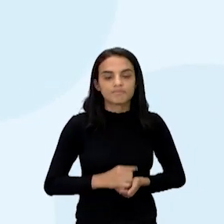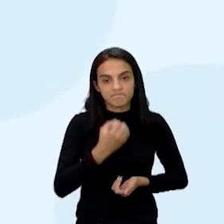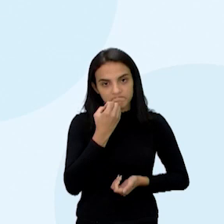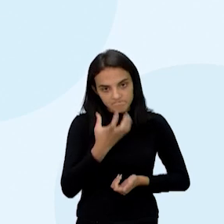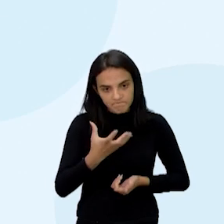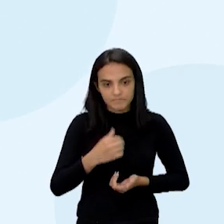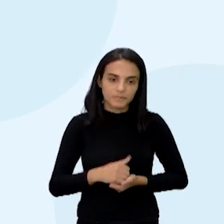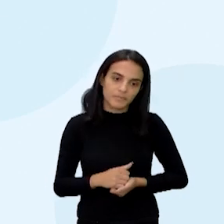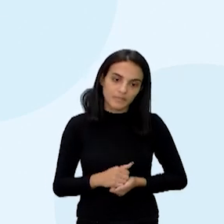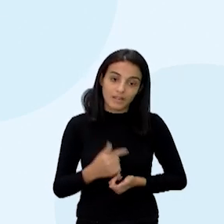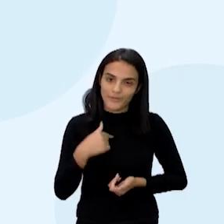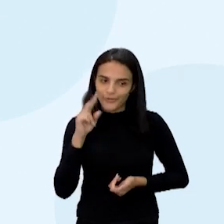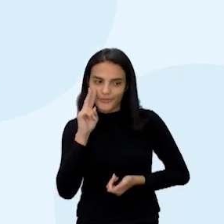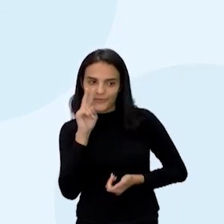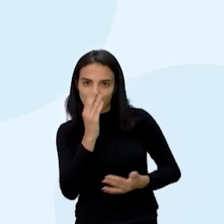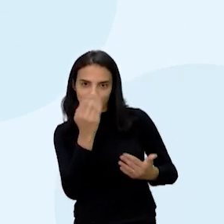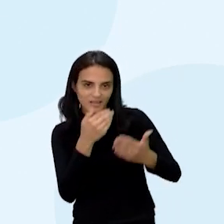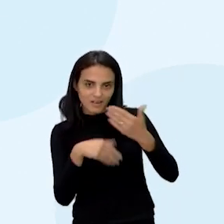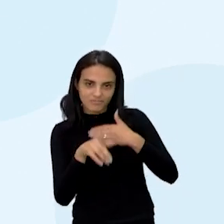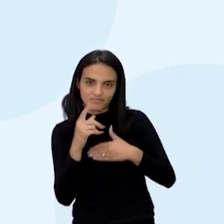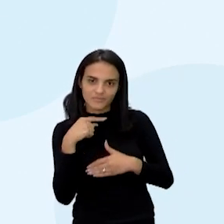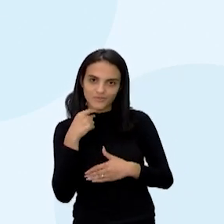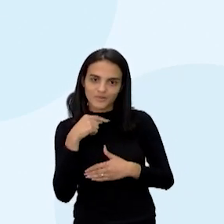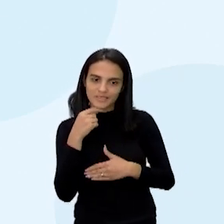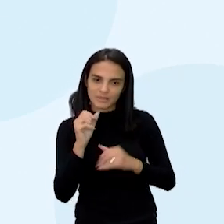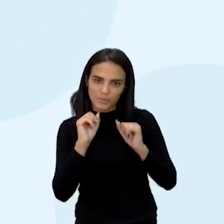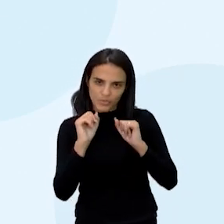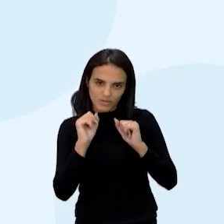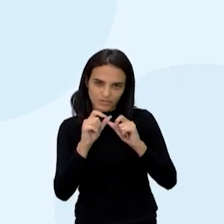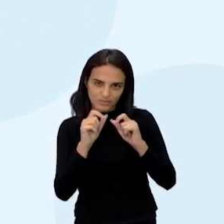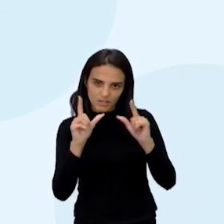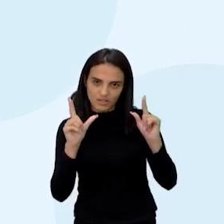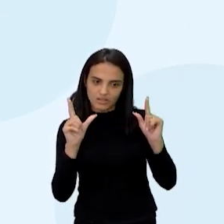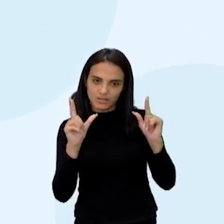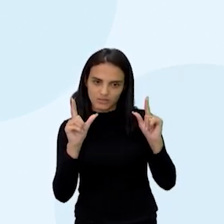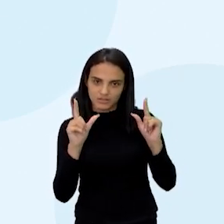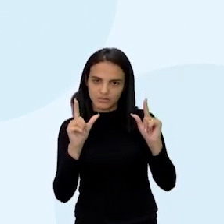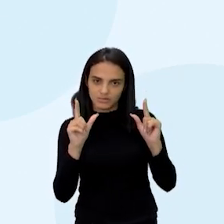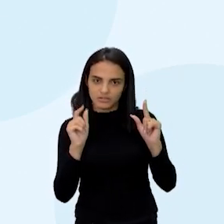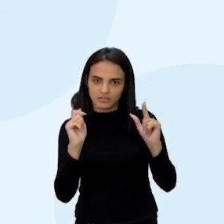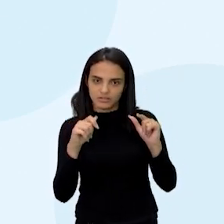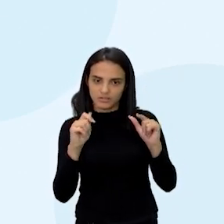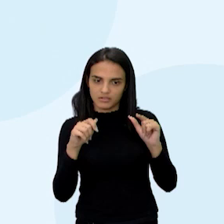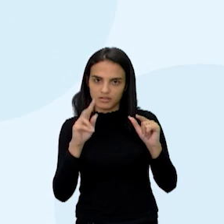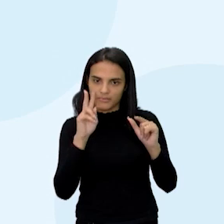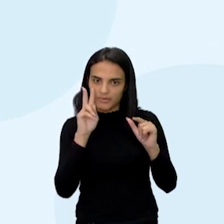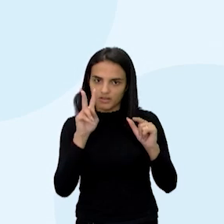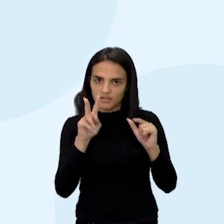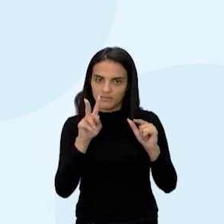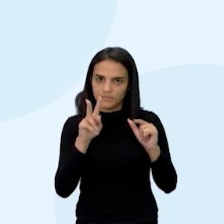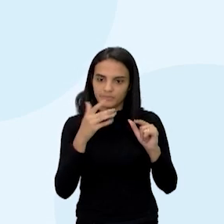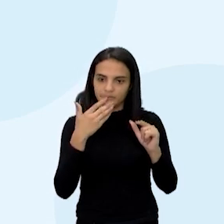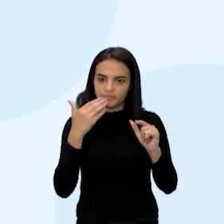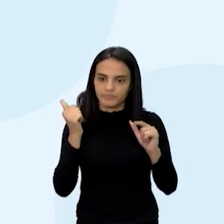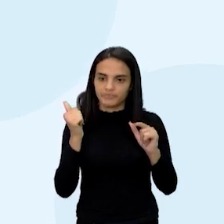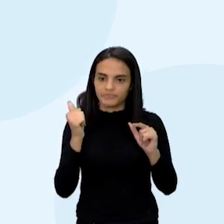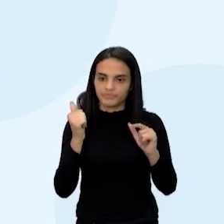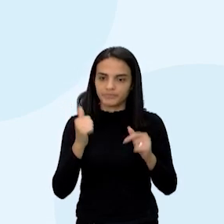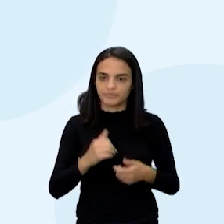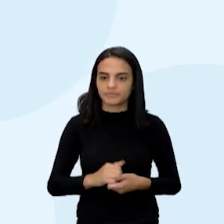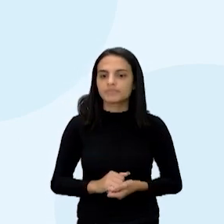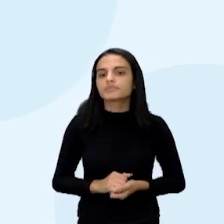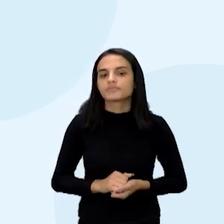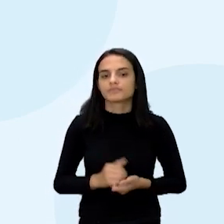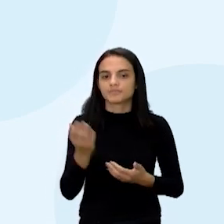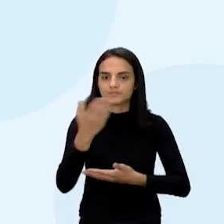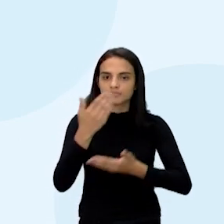Bom, eu não estou conseguindo ver o meu slide aqui, se vocês puderem colocar para mim na tela cheia, para eu poder enxergar. Mas é o